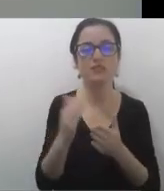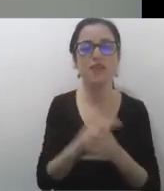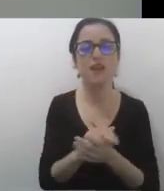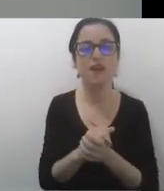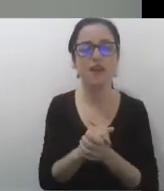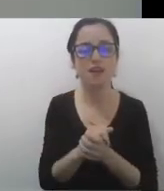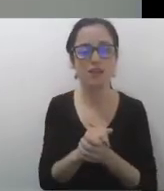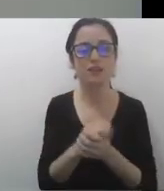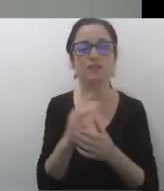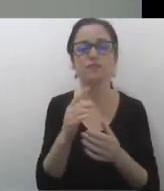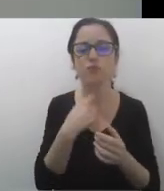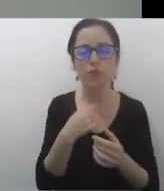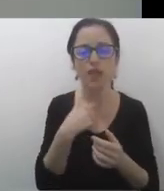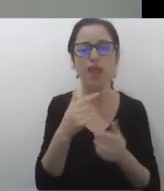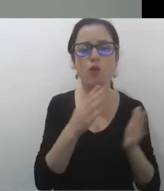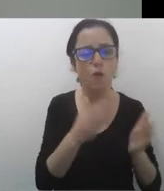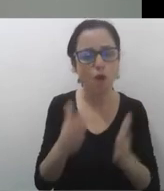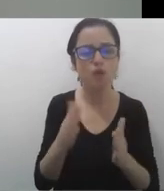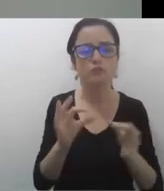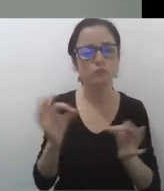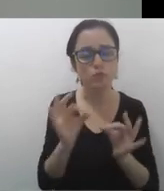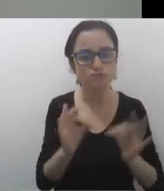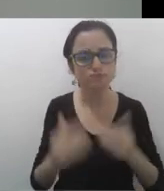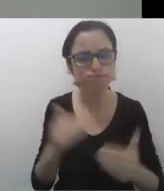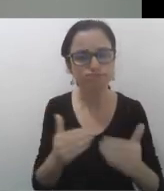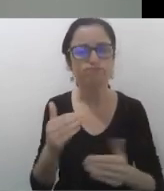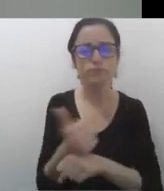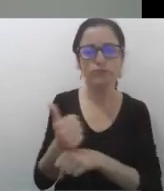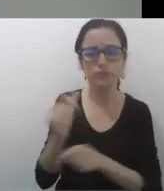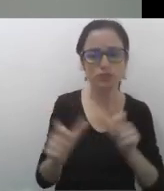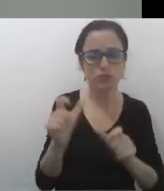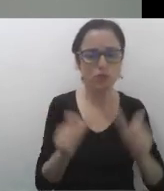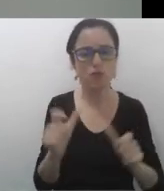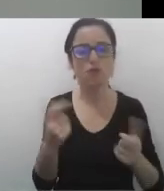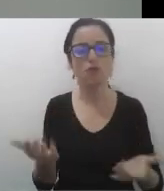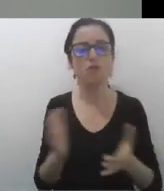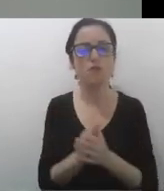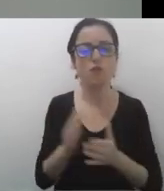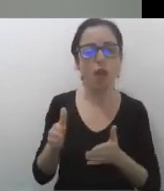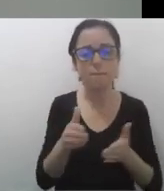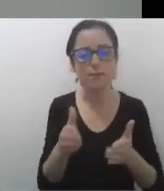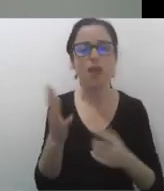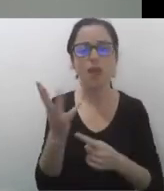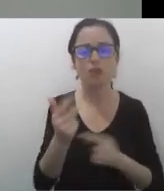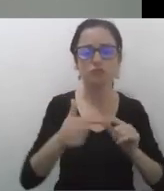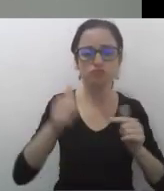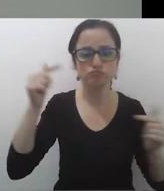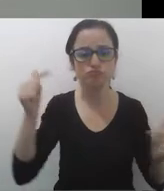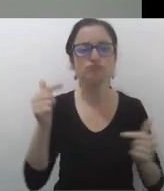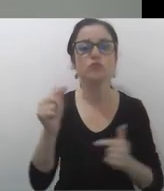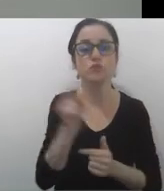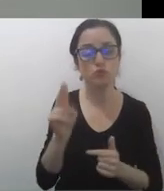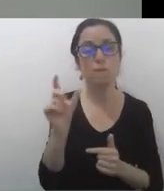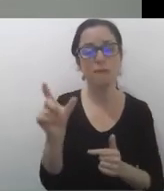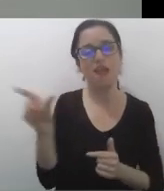então vamos começar. A vontade de ordem e de modernização dos profissionais na órbita da arte concreta,